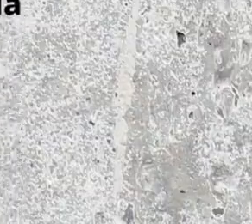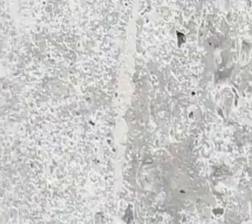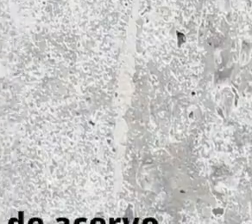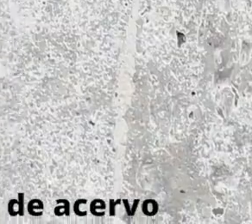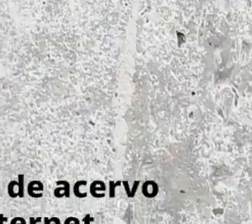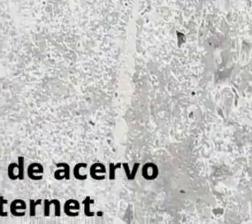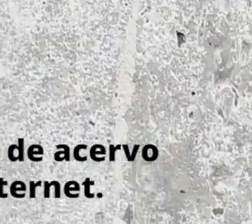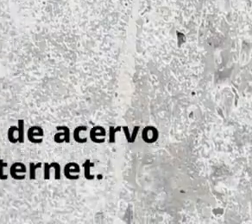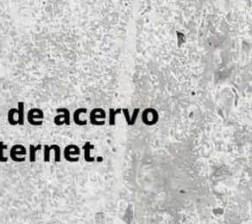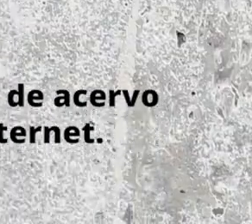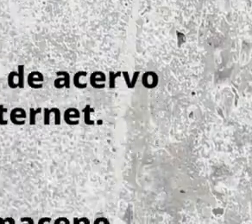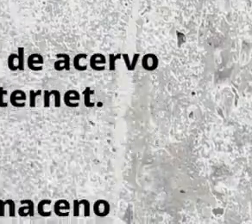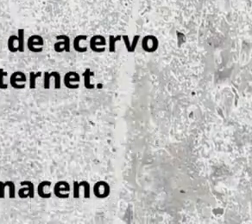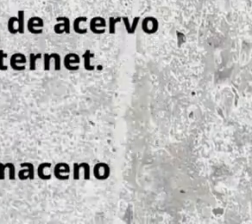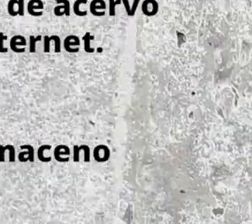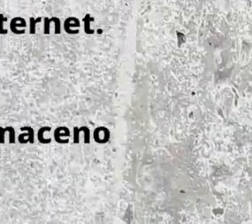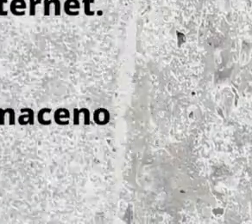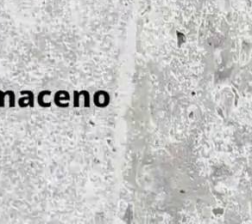Legenda